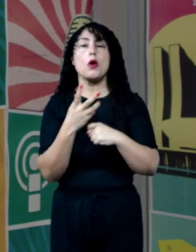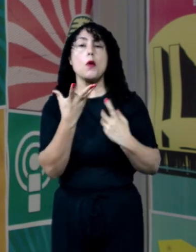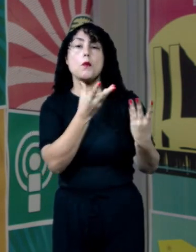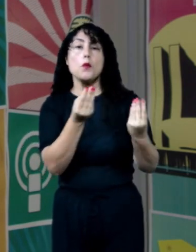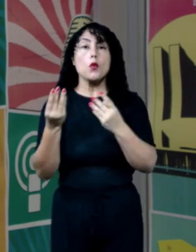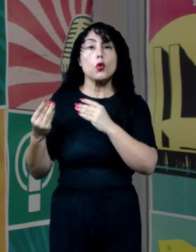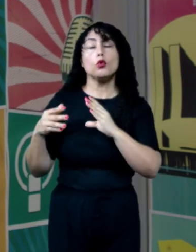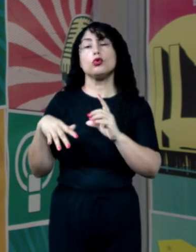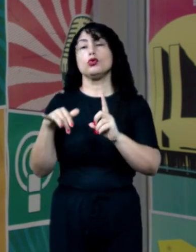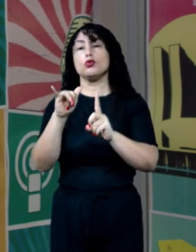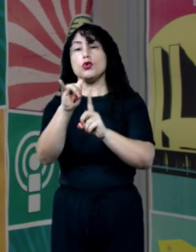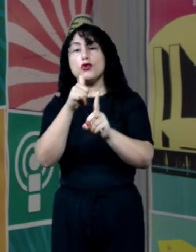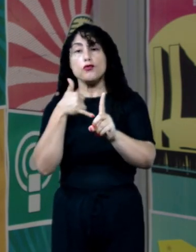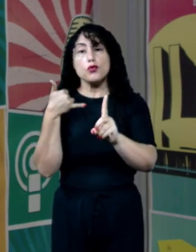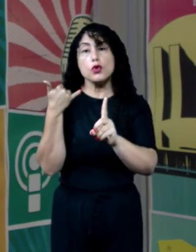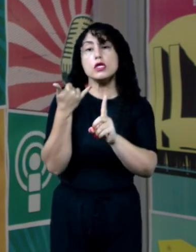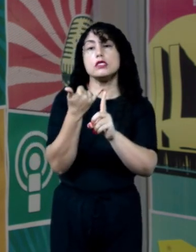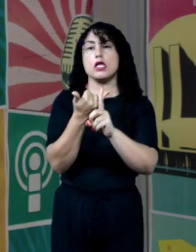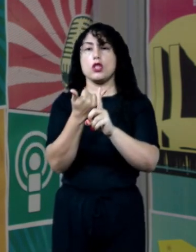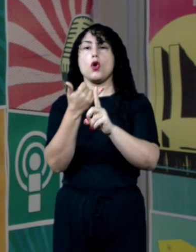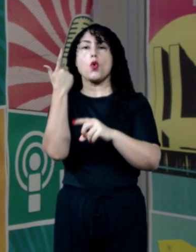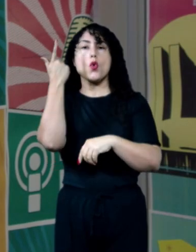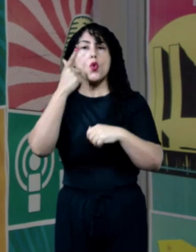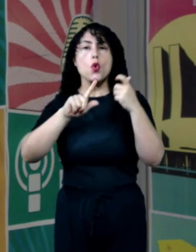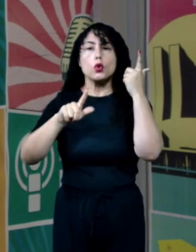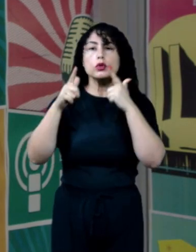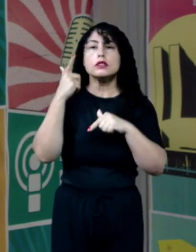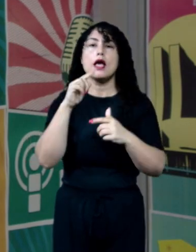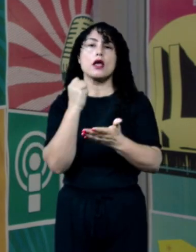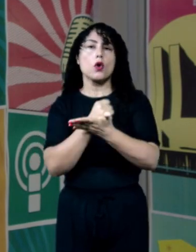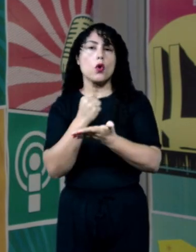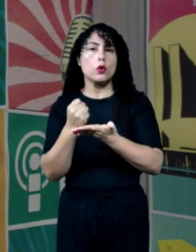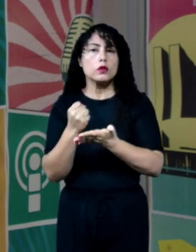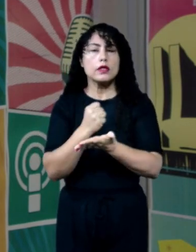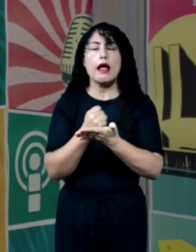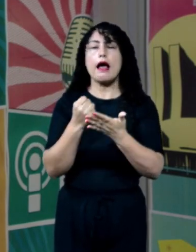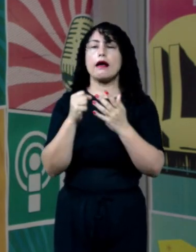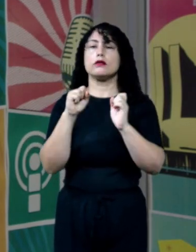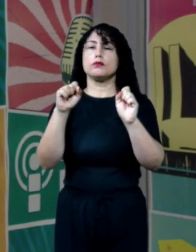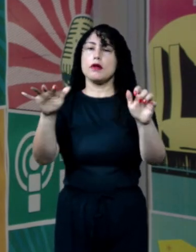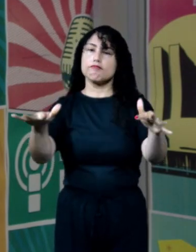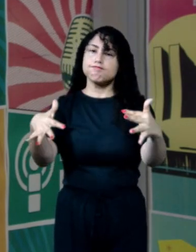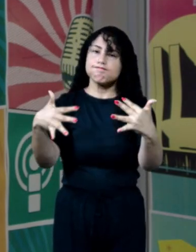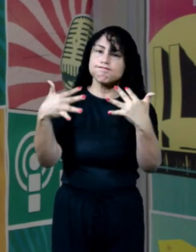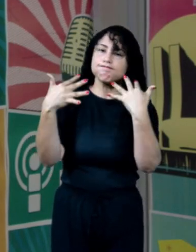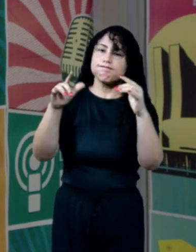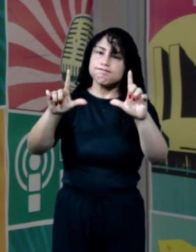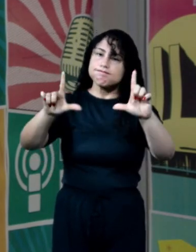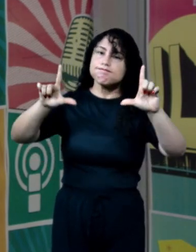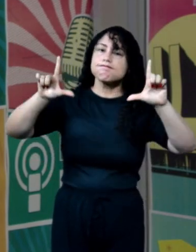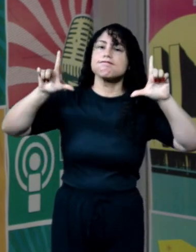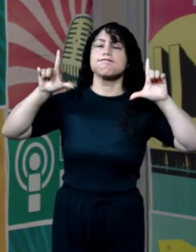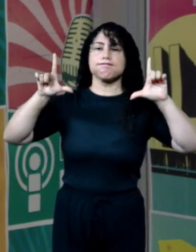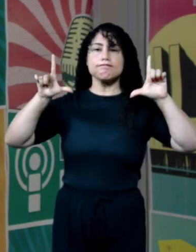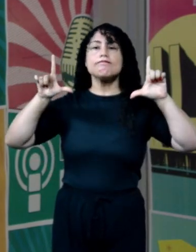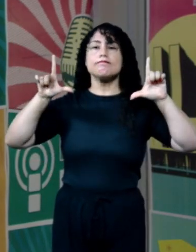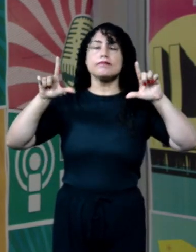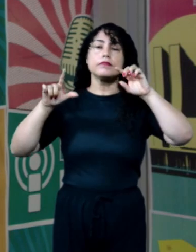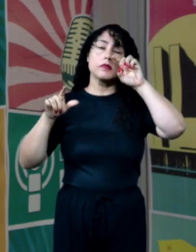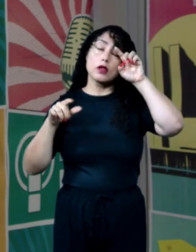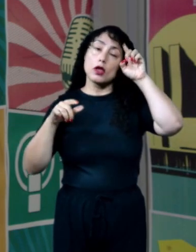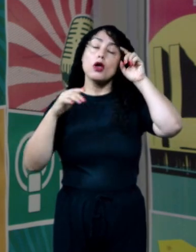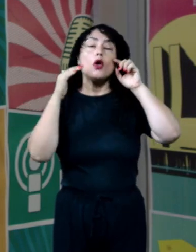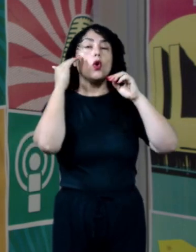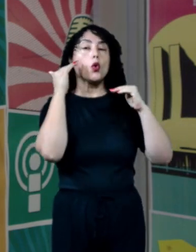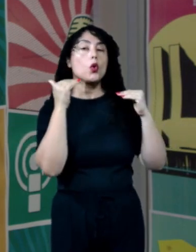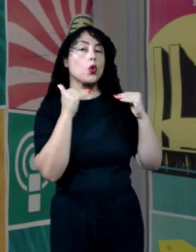influenciadores também fazem para conseguir contratos, para conseguirem visibilidade, né? Então, assim, eu concordo